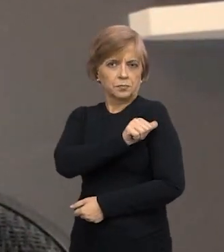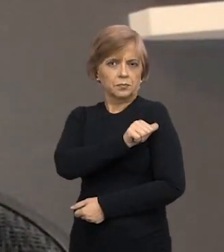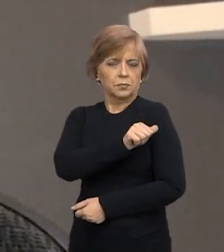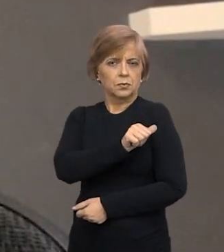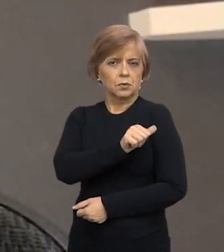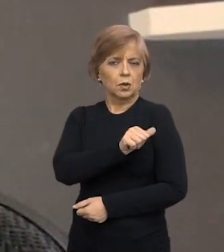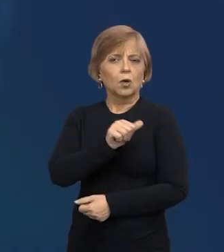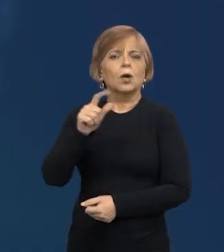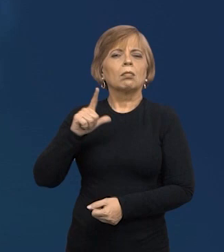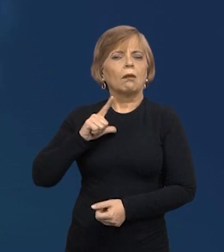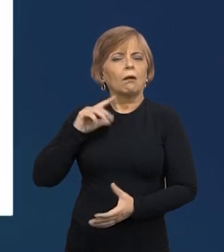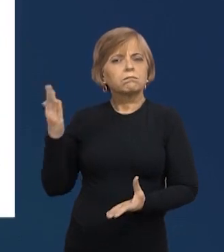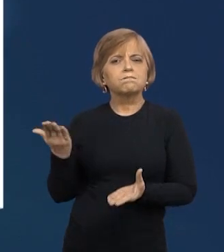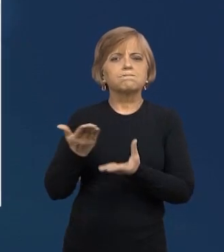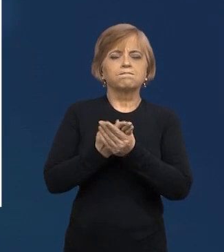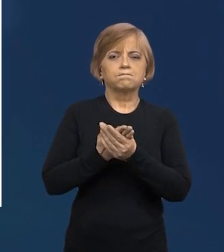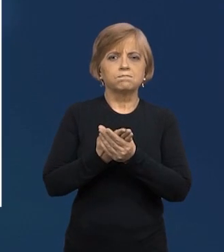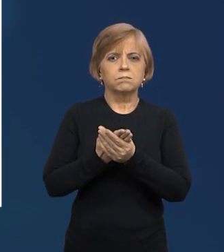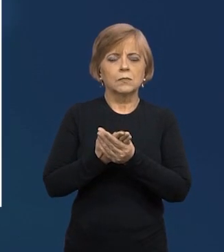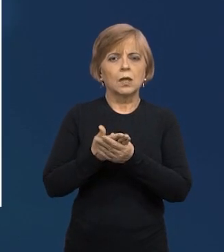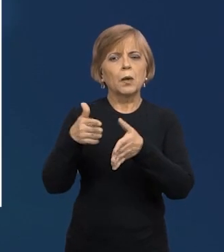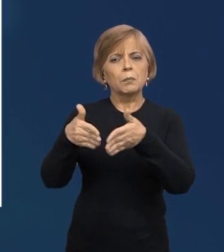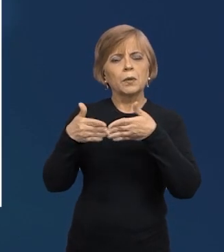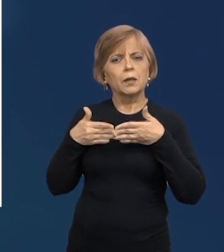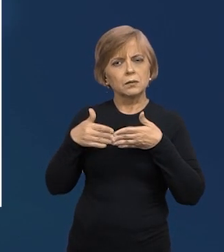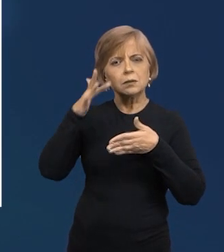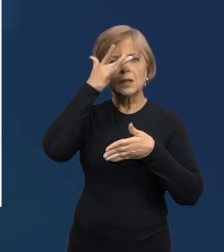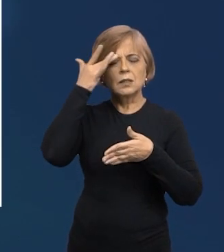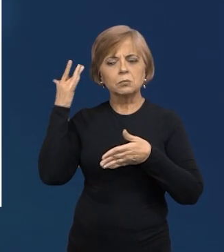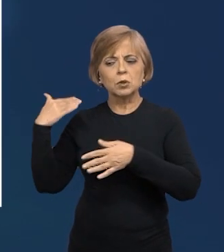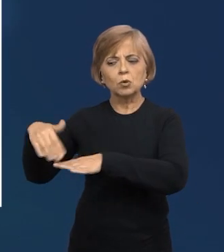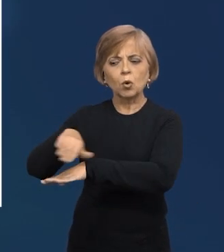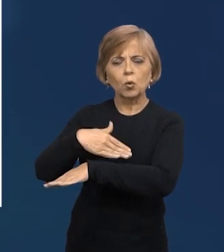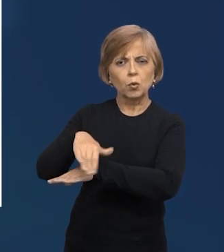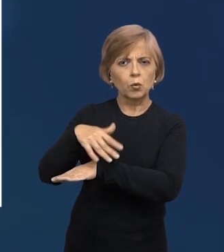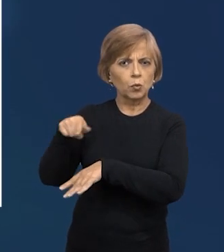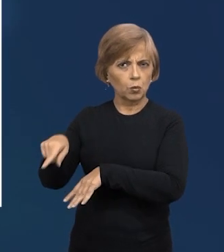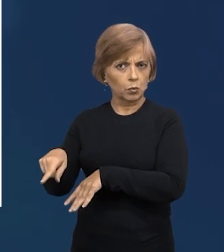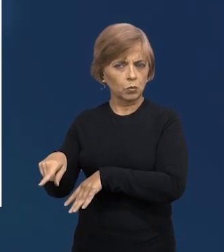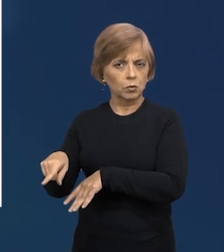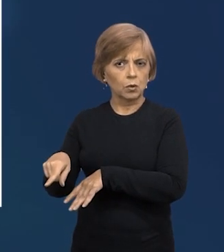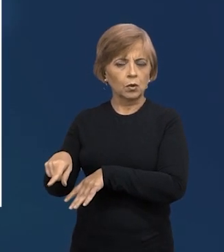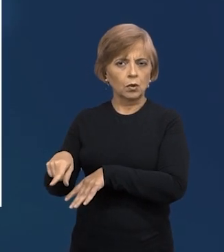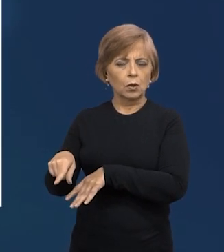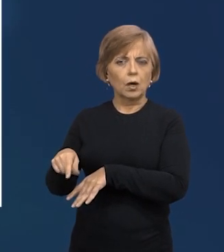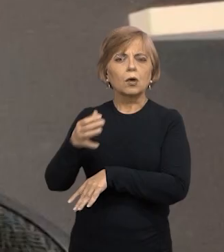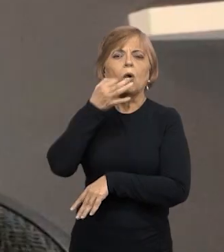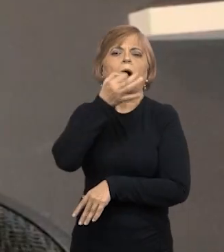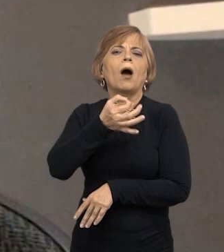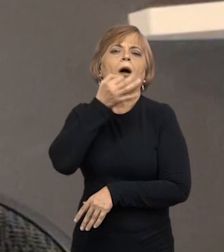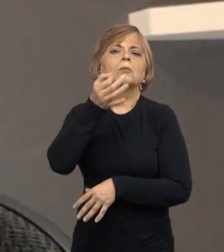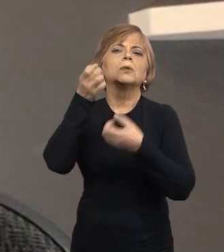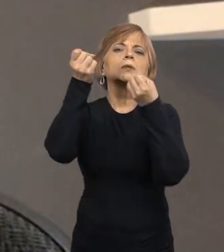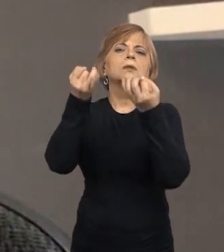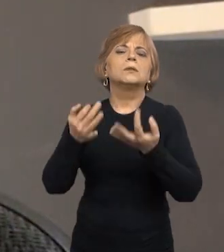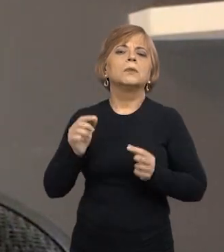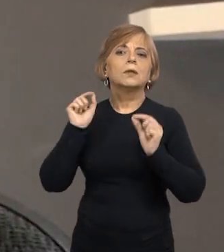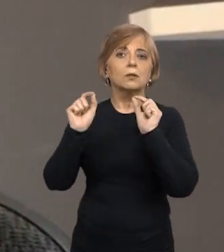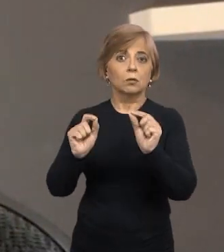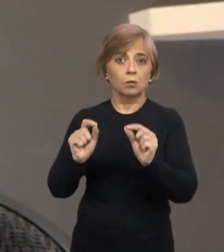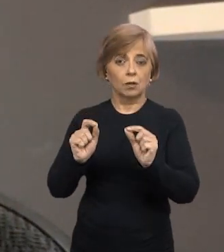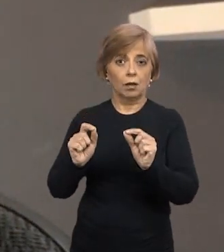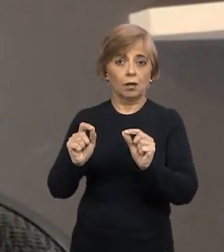judicial requerendo a remoção compulsória das pessoas em situação de rua, ao argumento de que, com a chegada